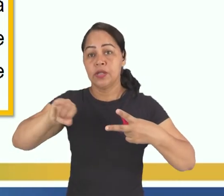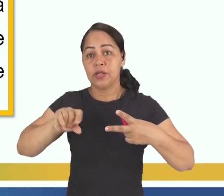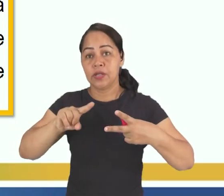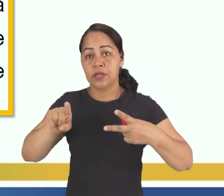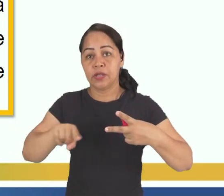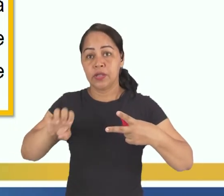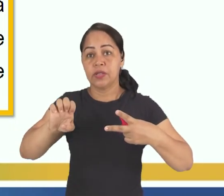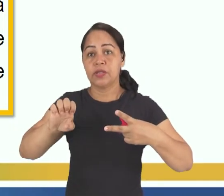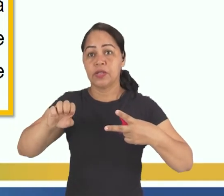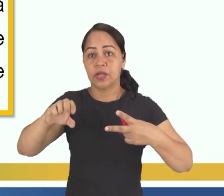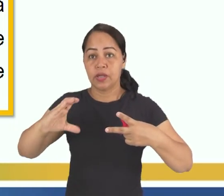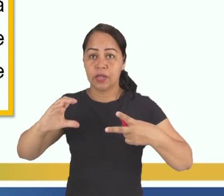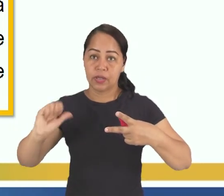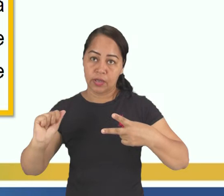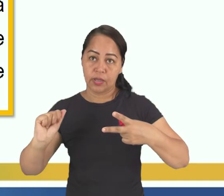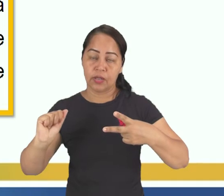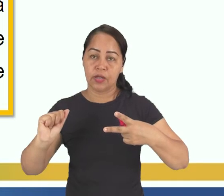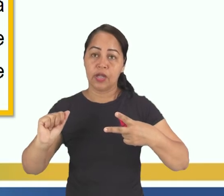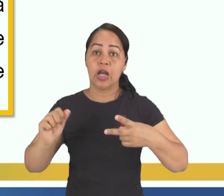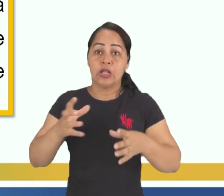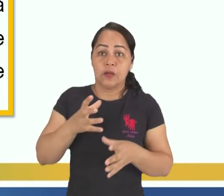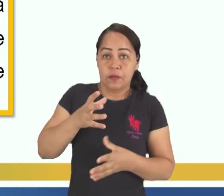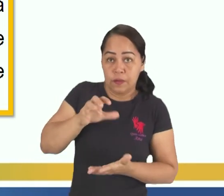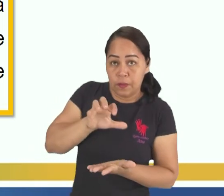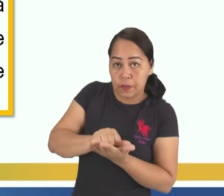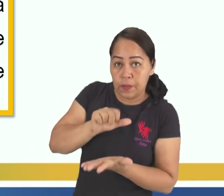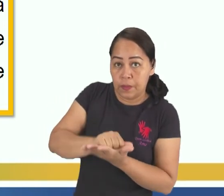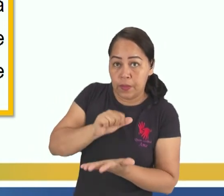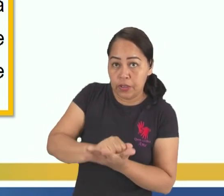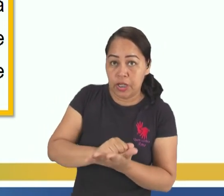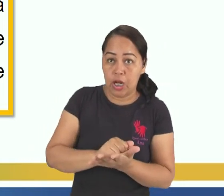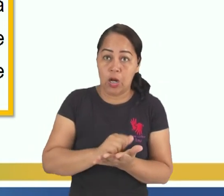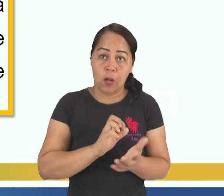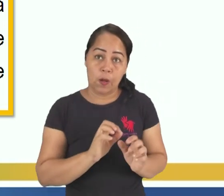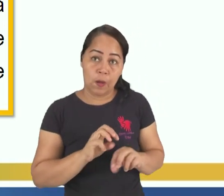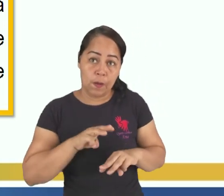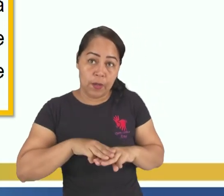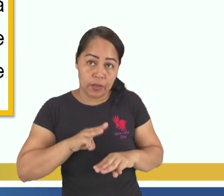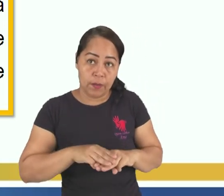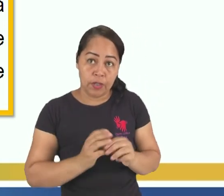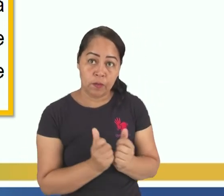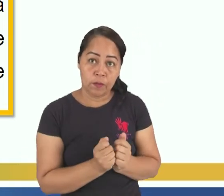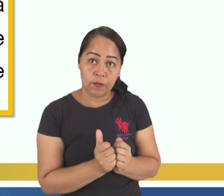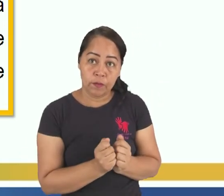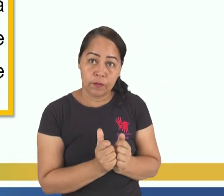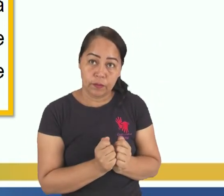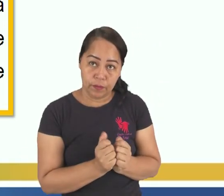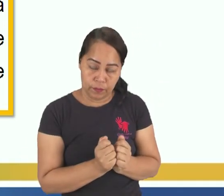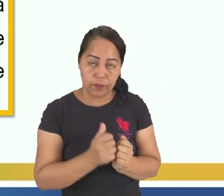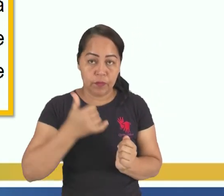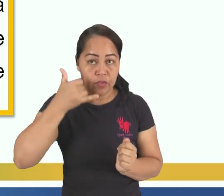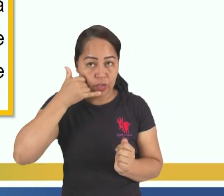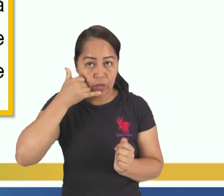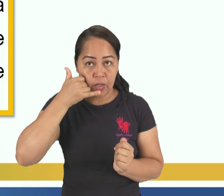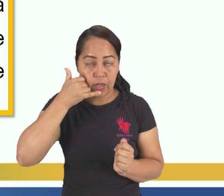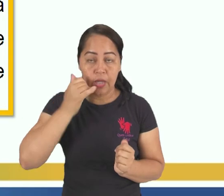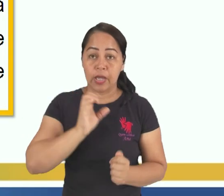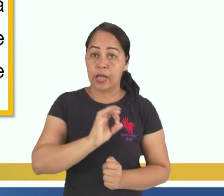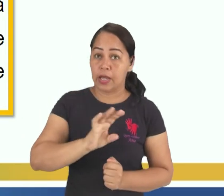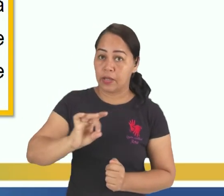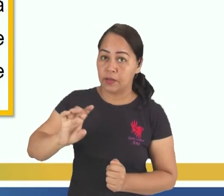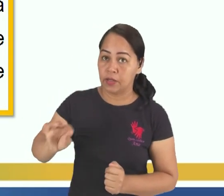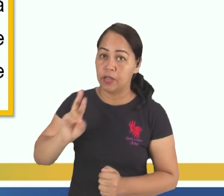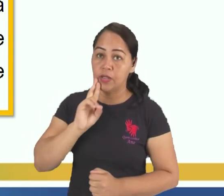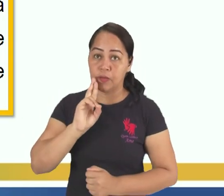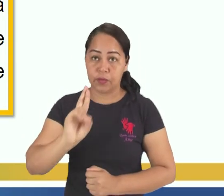seu celular um jogo de perguntas matemáticas. O jogo iria se desenrolar com cada um deles respondendo as perguntas